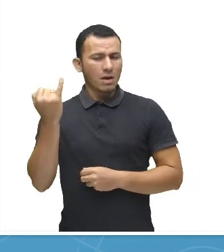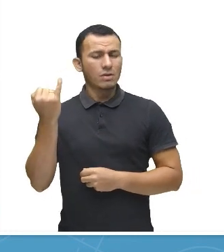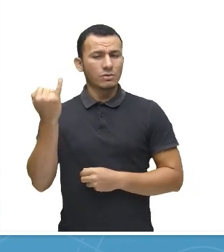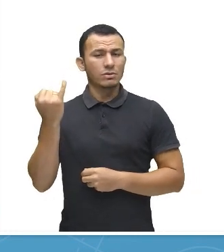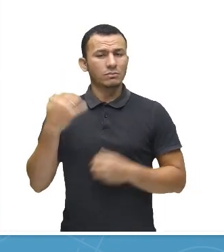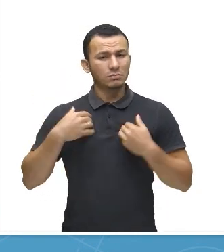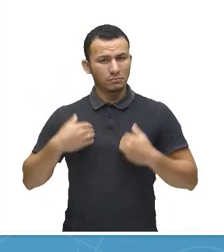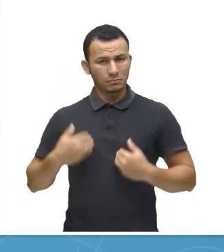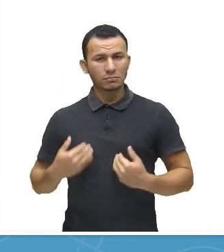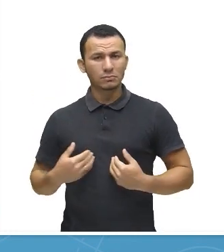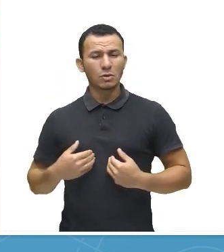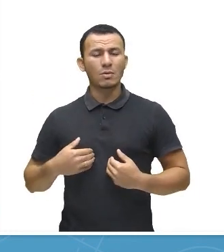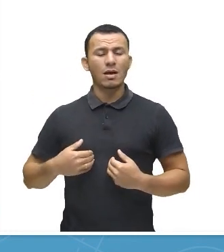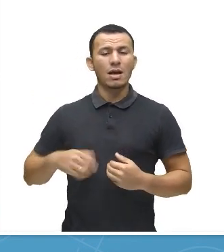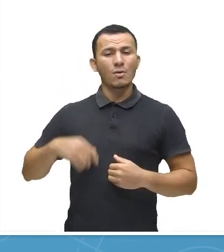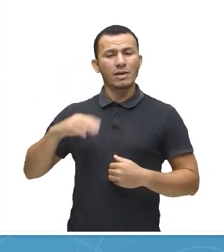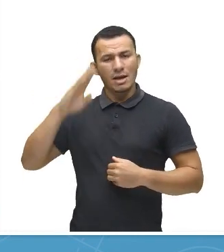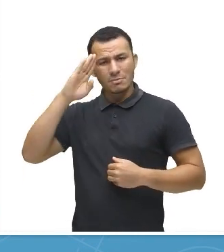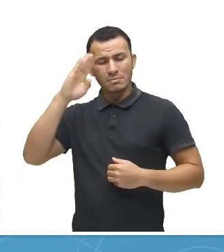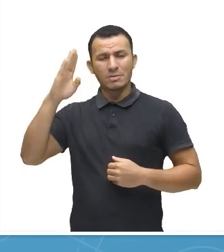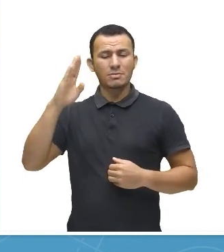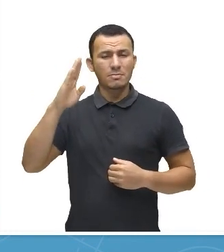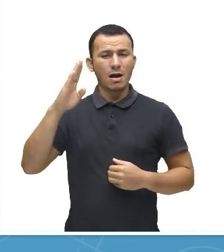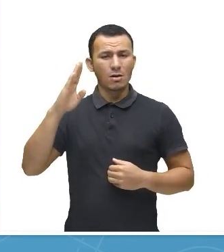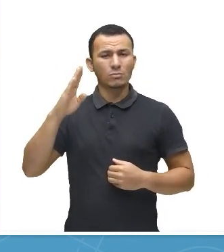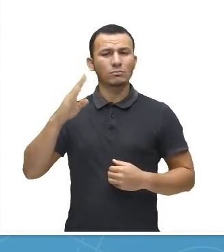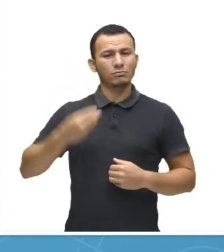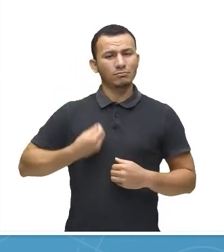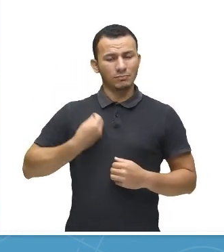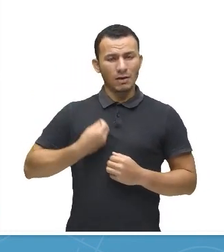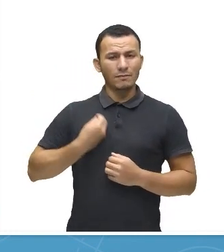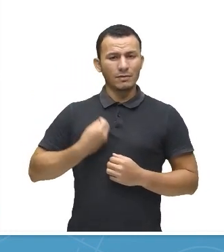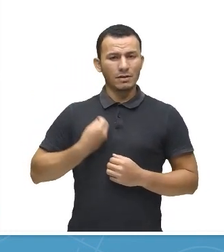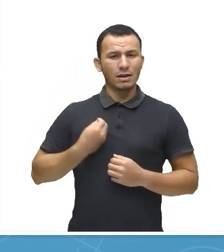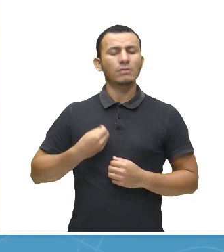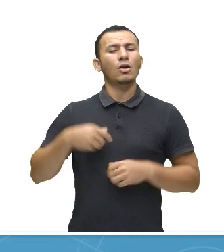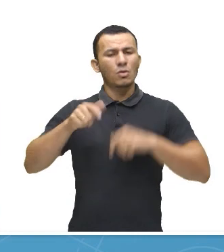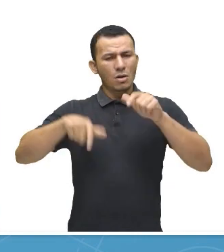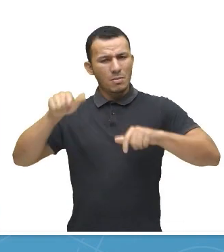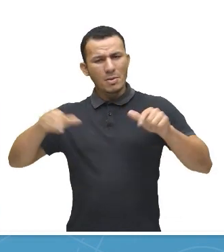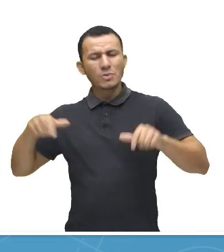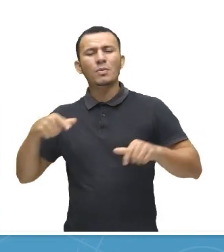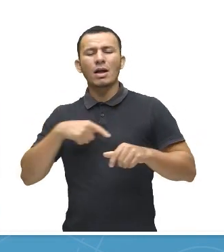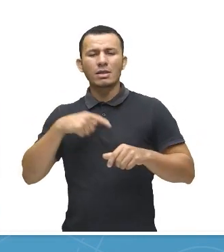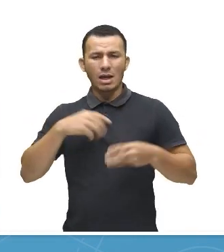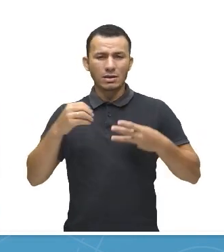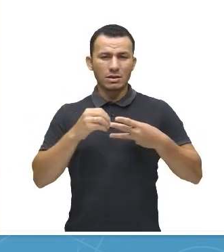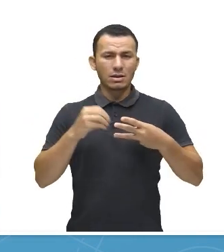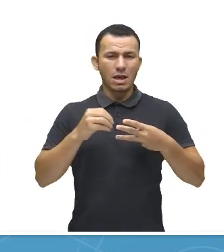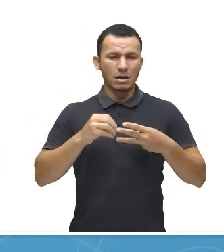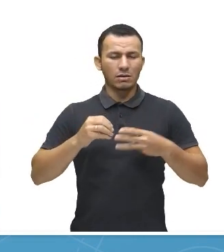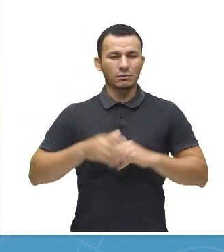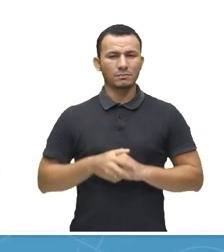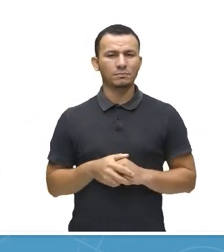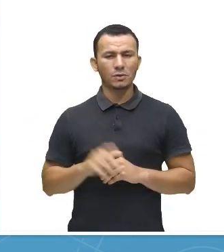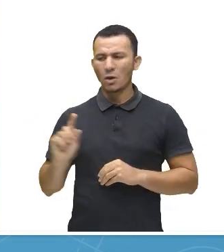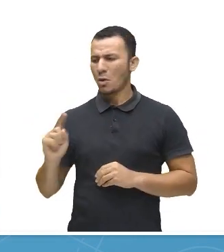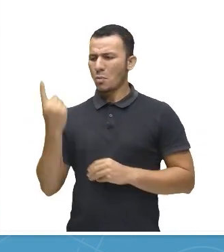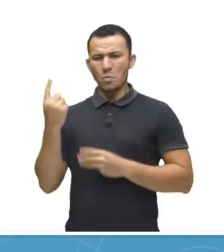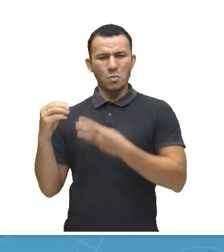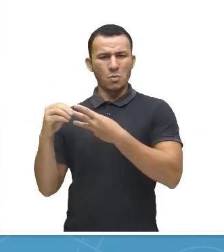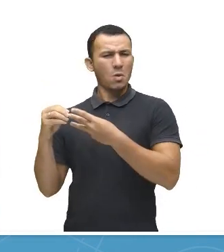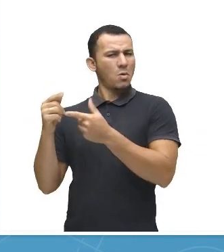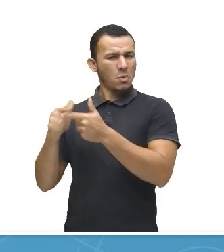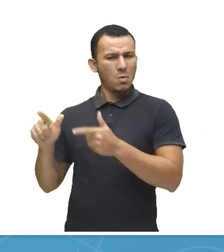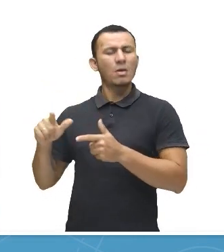considerada a unidade básica da vida. Todo ser vivo ele é composto por células, ainda que seja uma única, né? E no interior das células